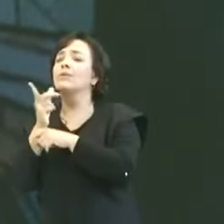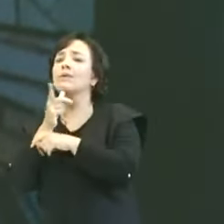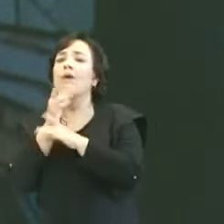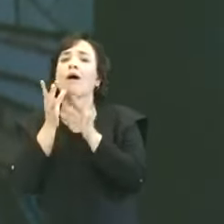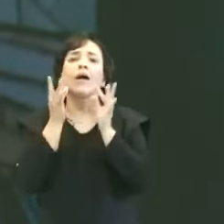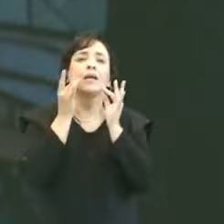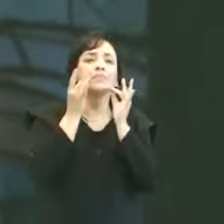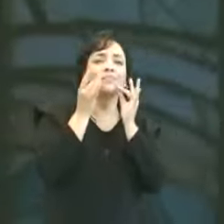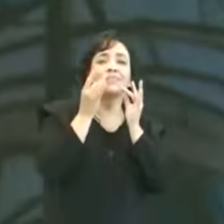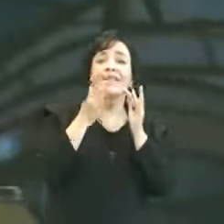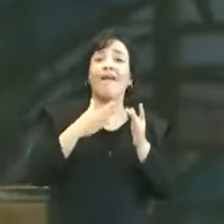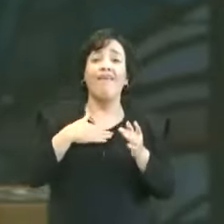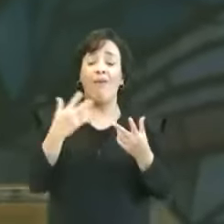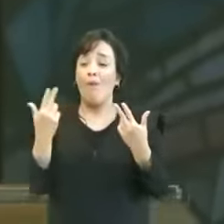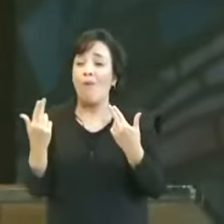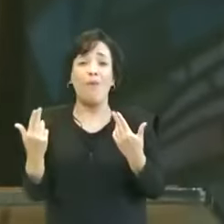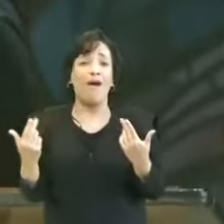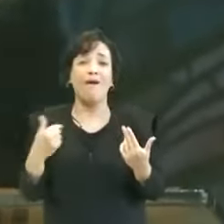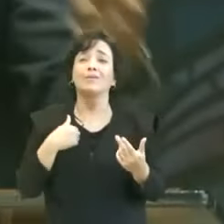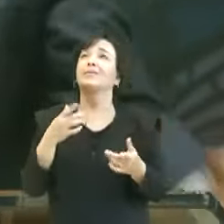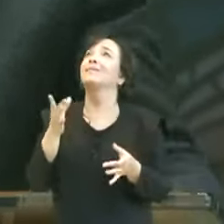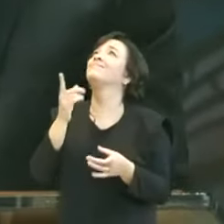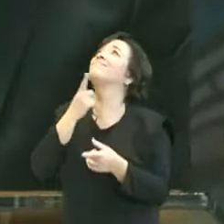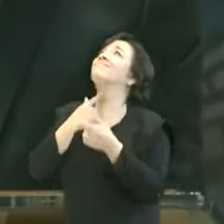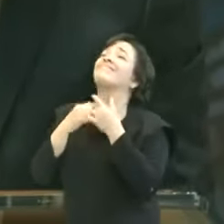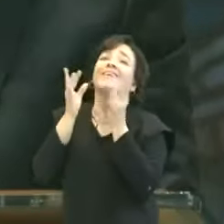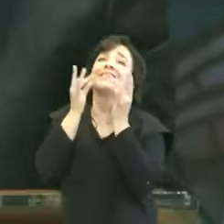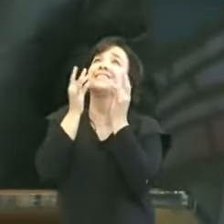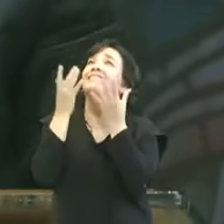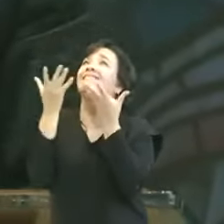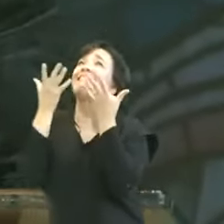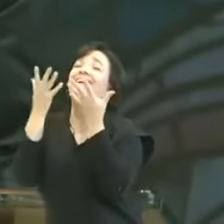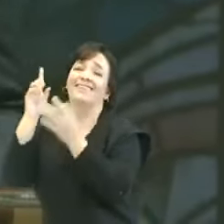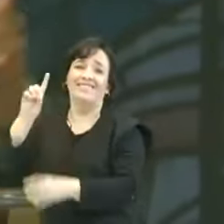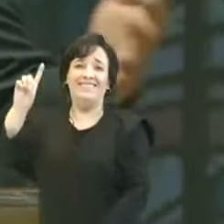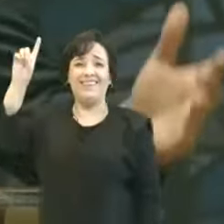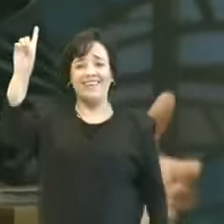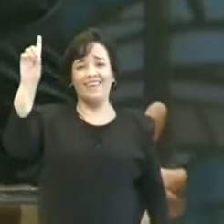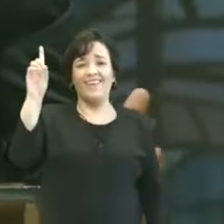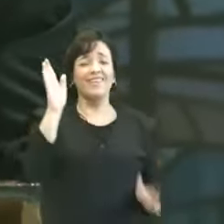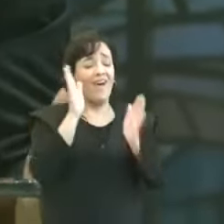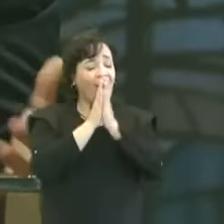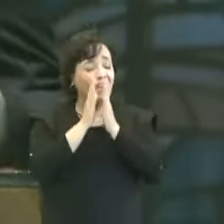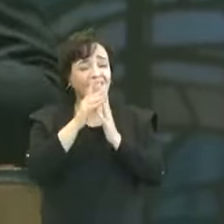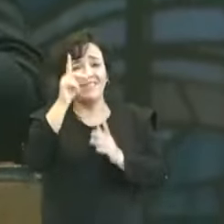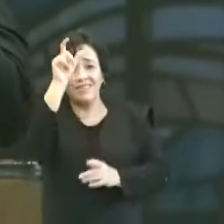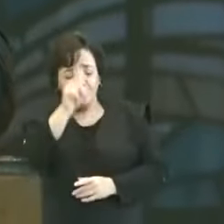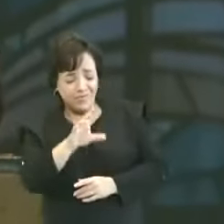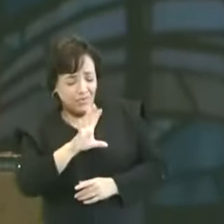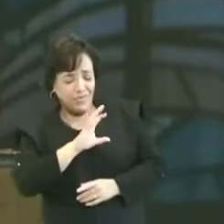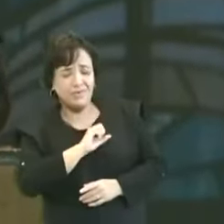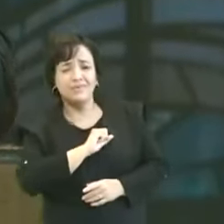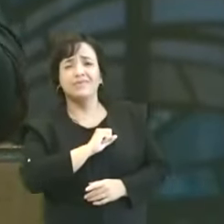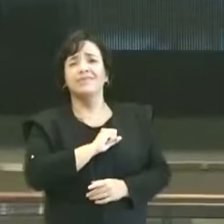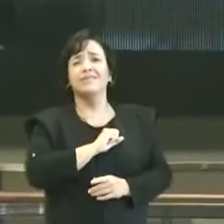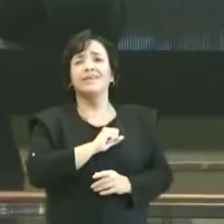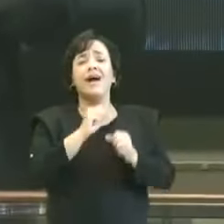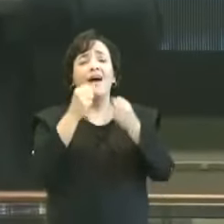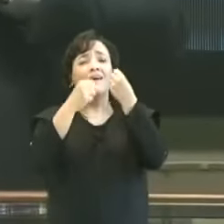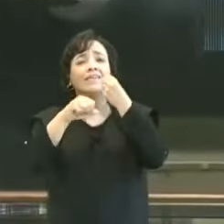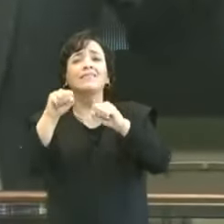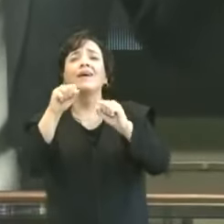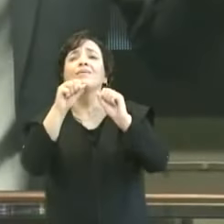sede de ti. É uma declaração de um apaixonado. Salmo 63, ó Deus, tu és meu Deus, te